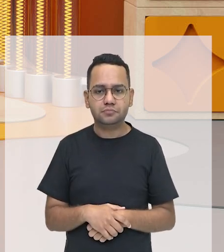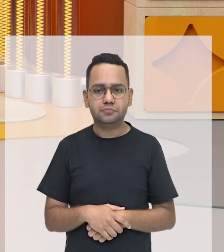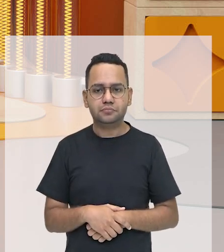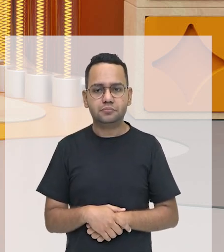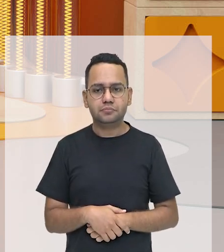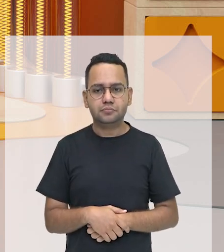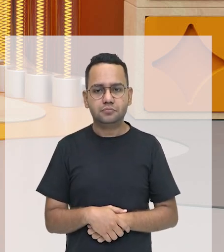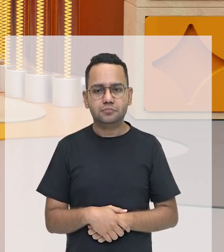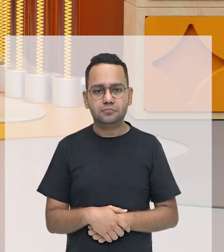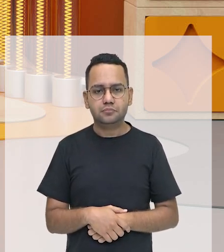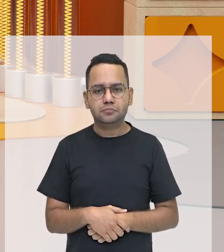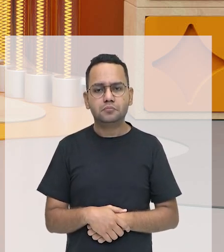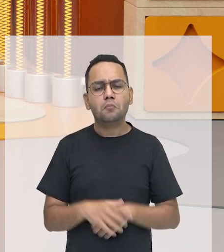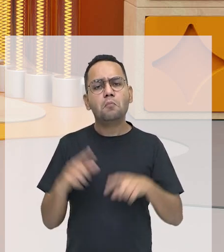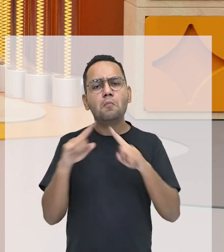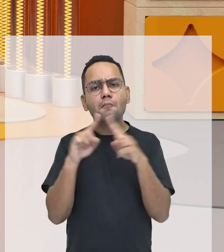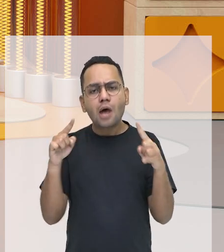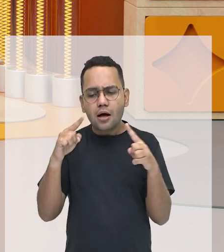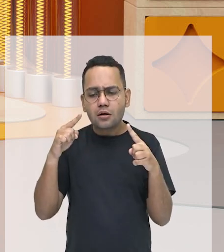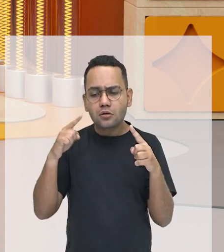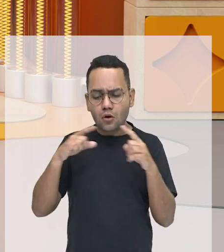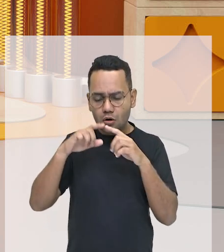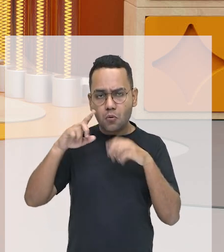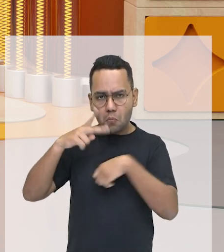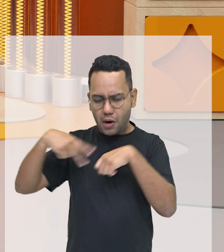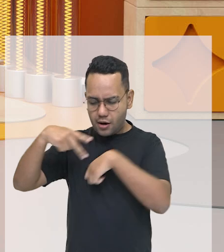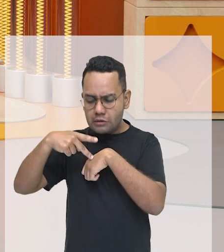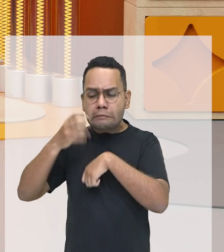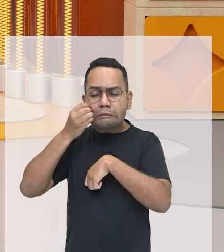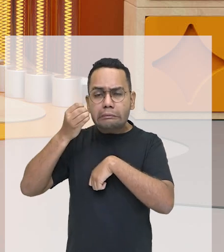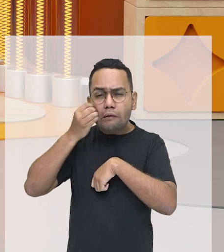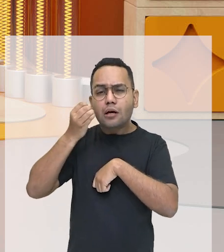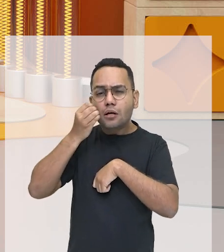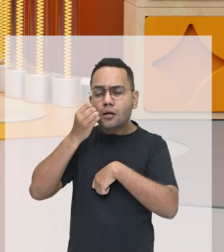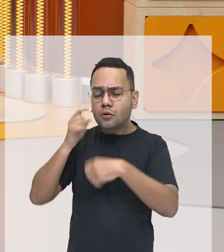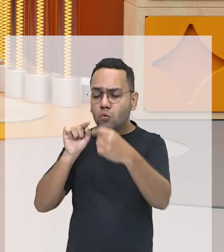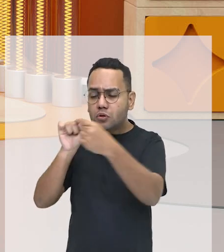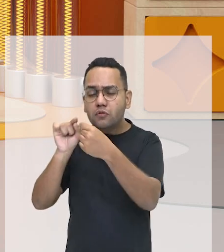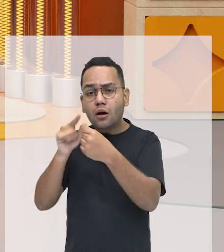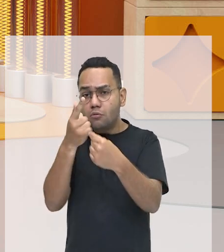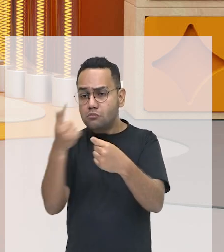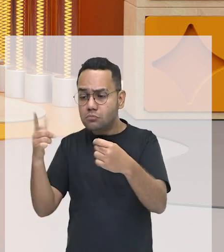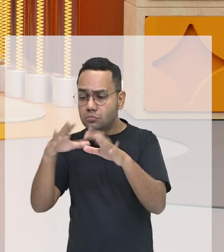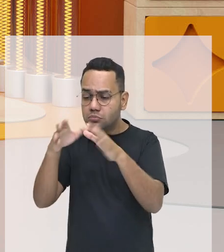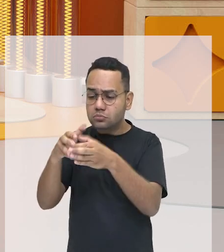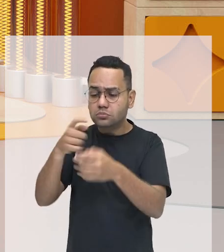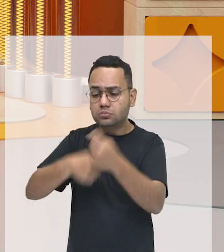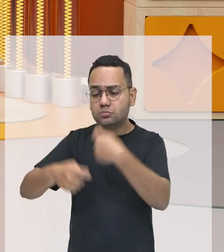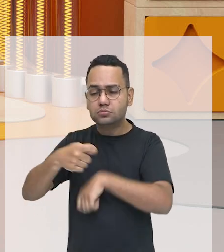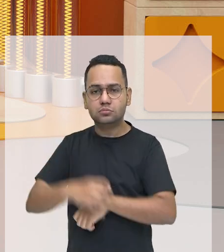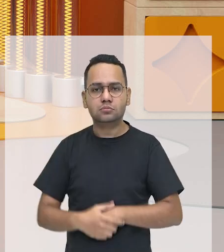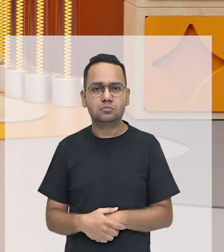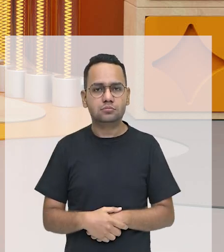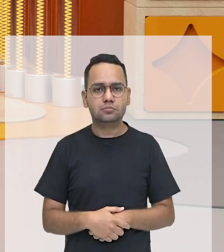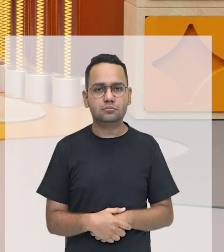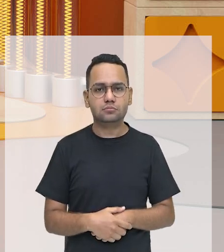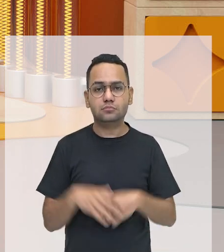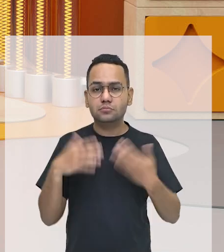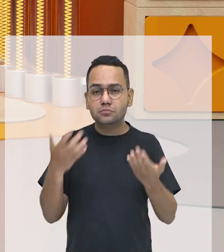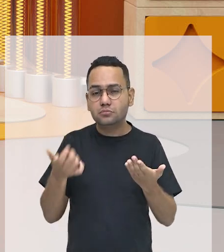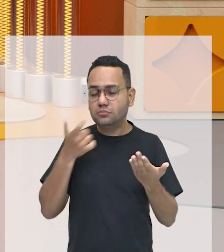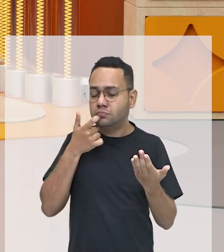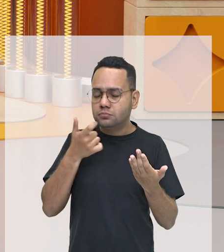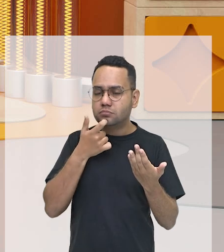consequentemente, integrar aí a outros blocos econômicos. E como mais próximo a eles vai estar a União Europeia, eles acabam